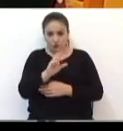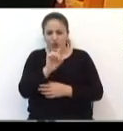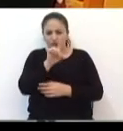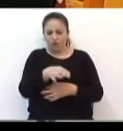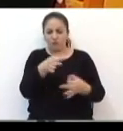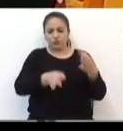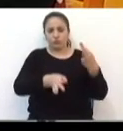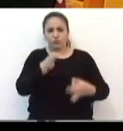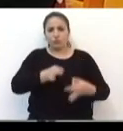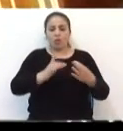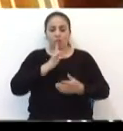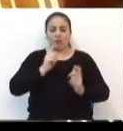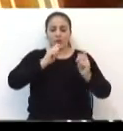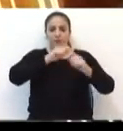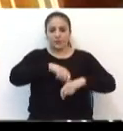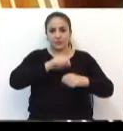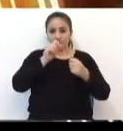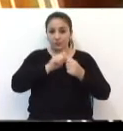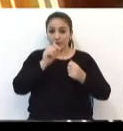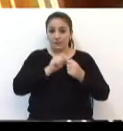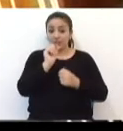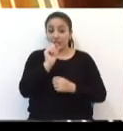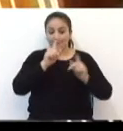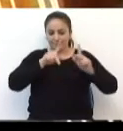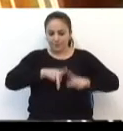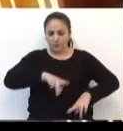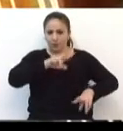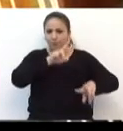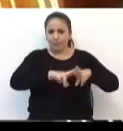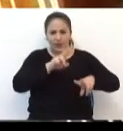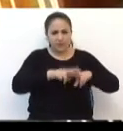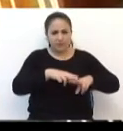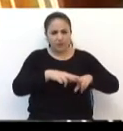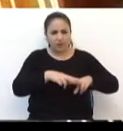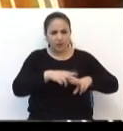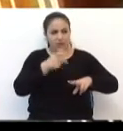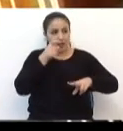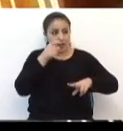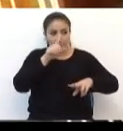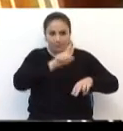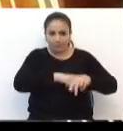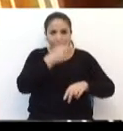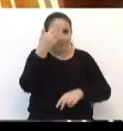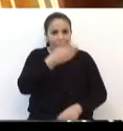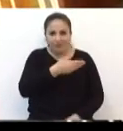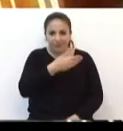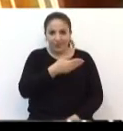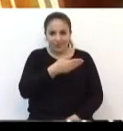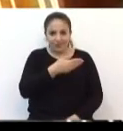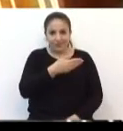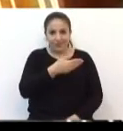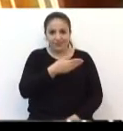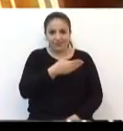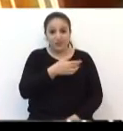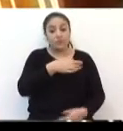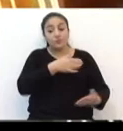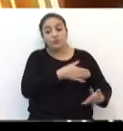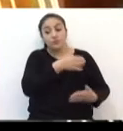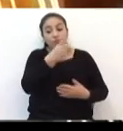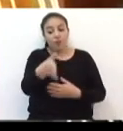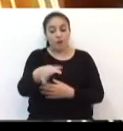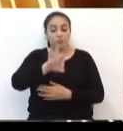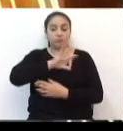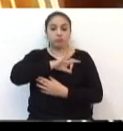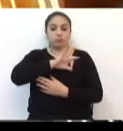jurídico que tem a capacidade de fazer com que o preso em flagrante delito seja apresentado à autoridade